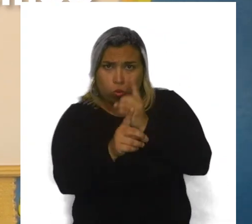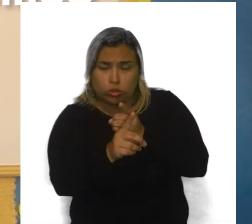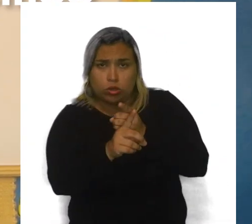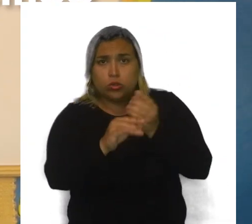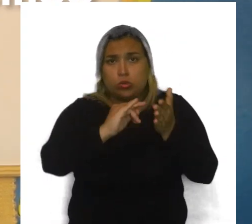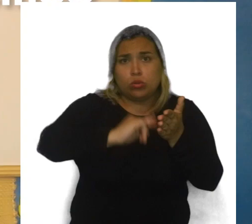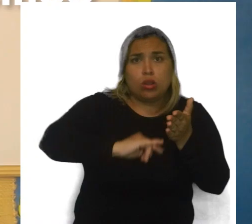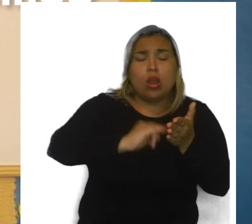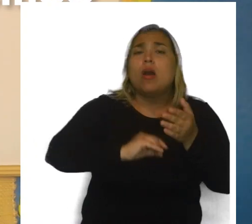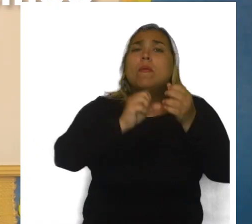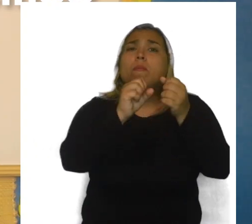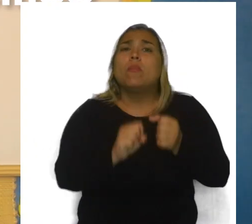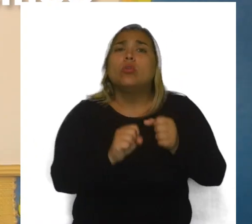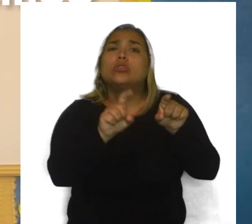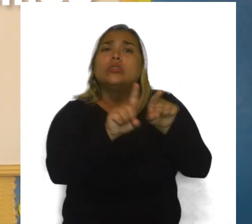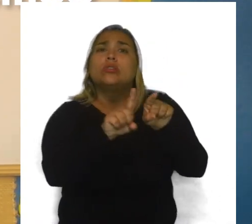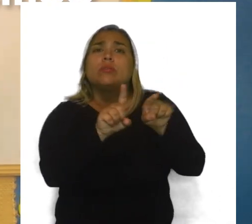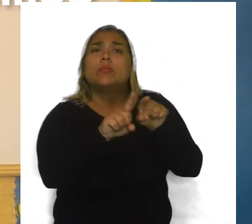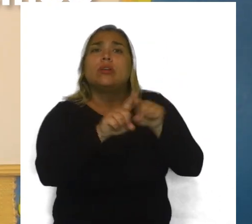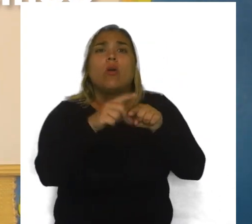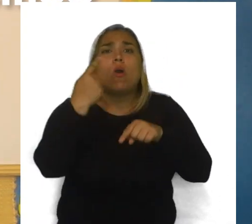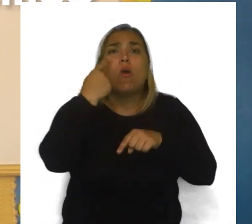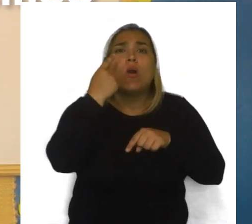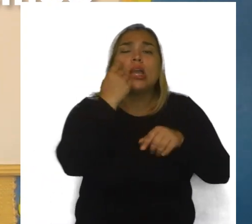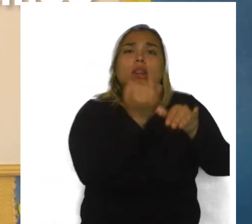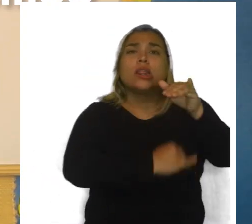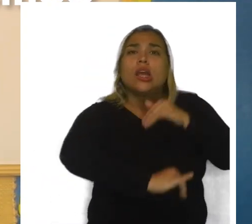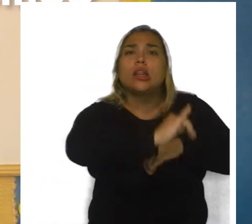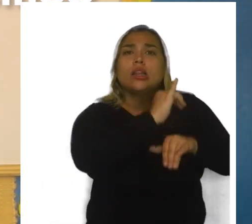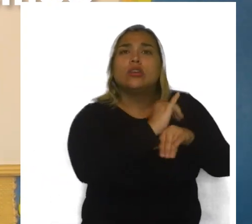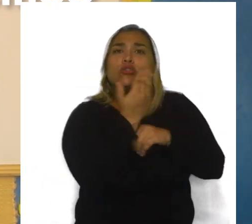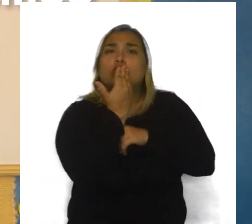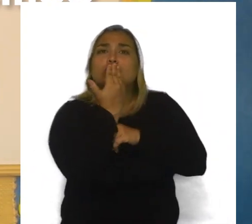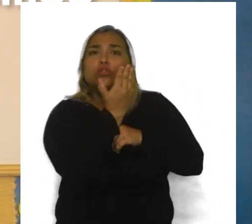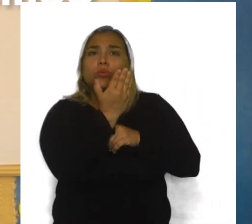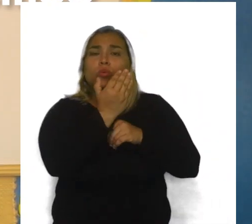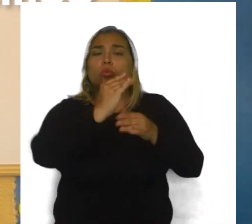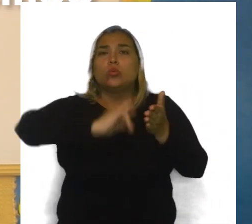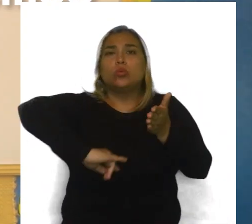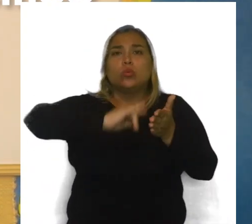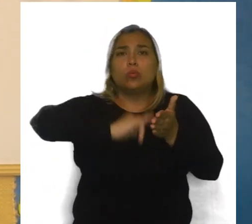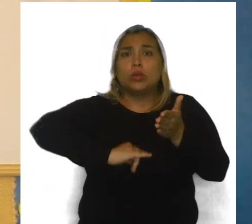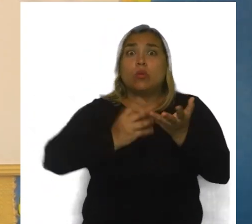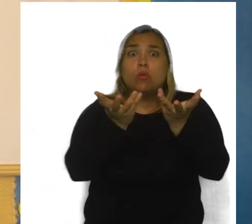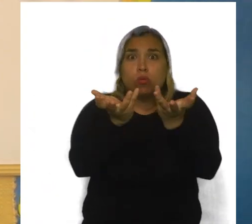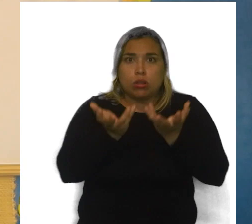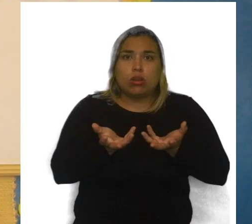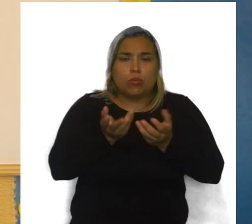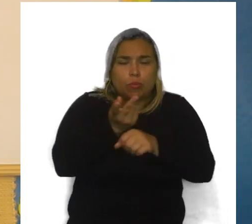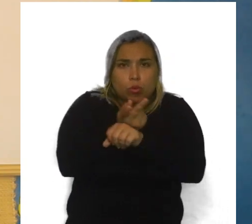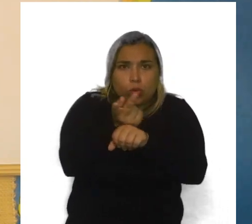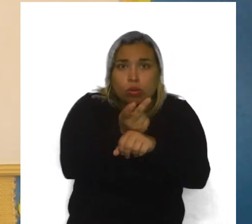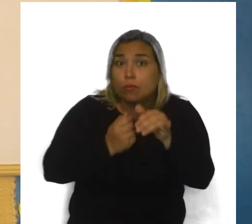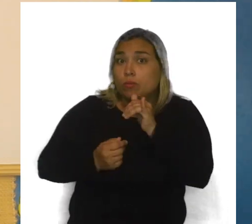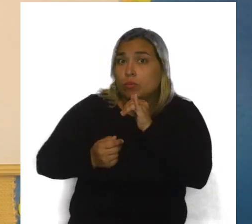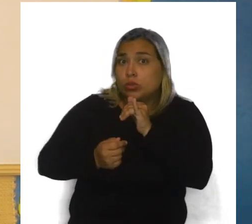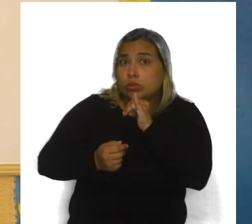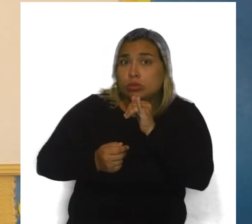comando FileType, indicar o tipo de documento e o termo que deseja buscar.